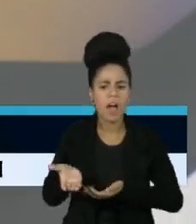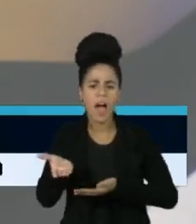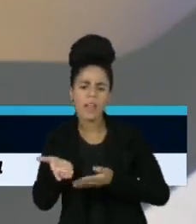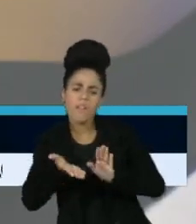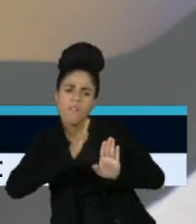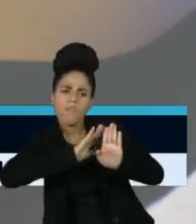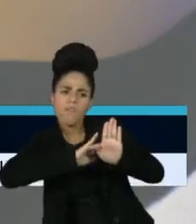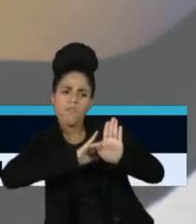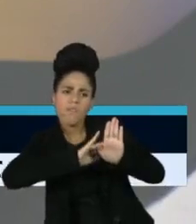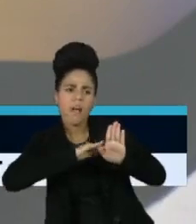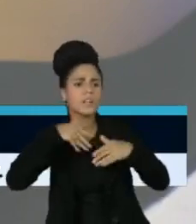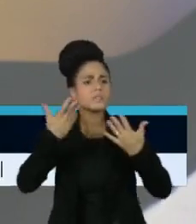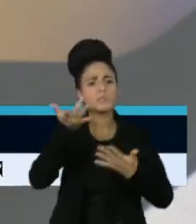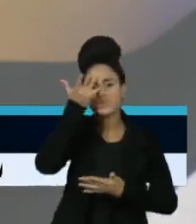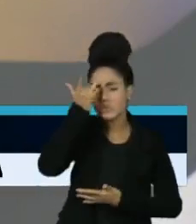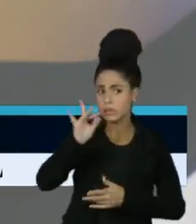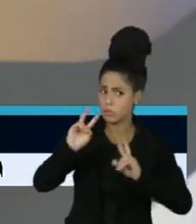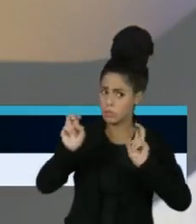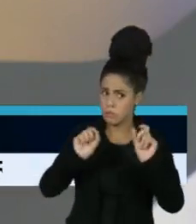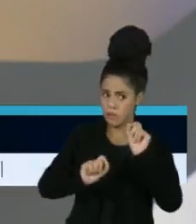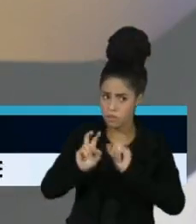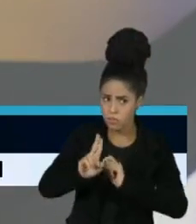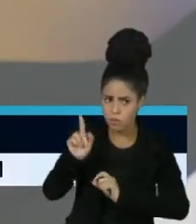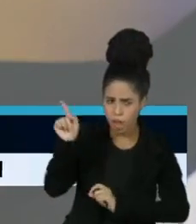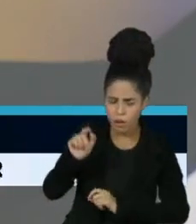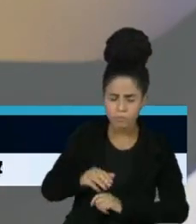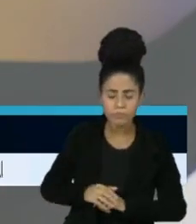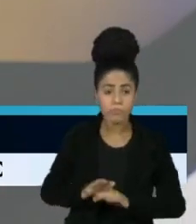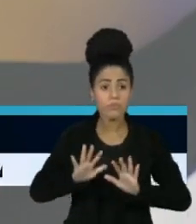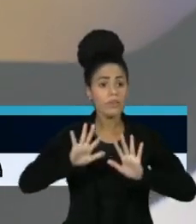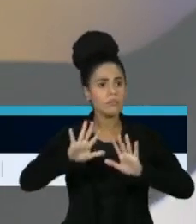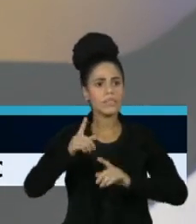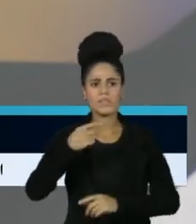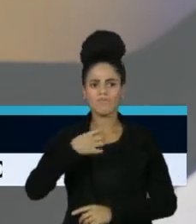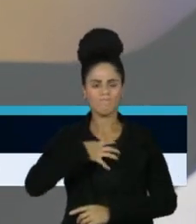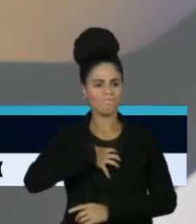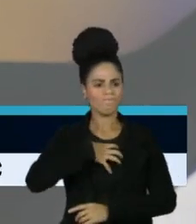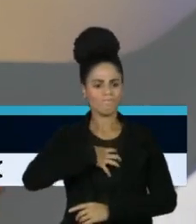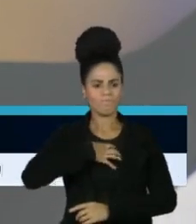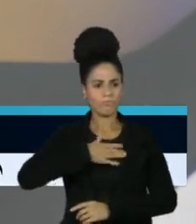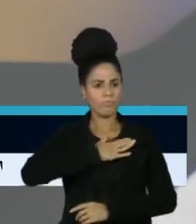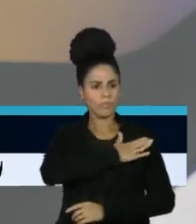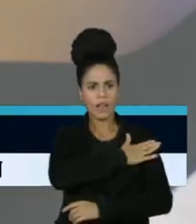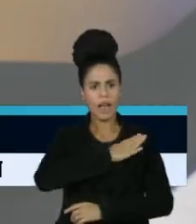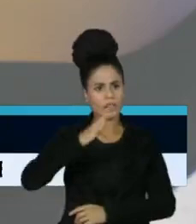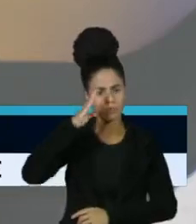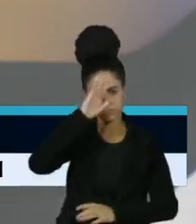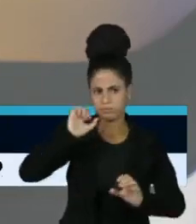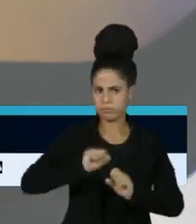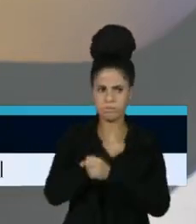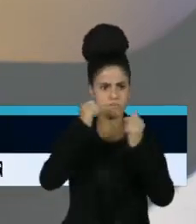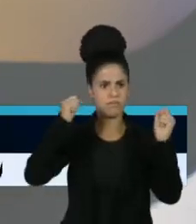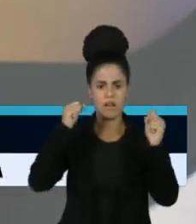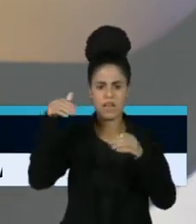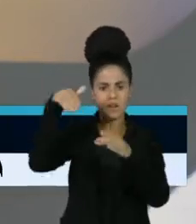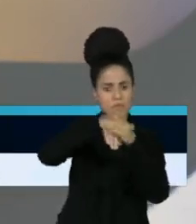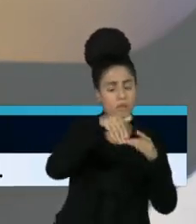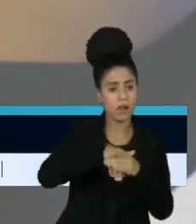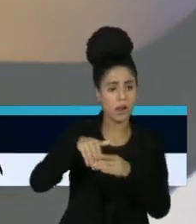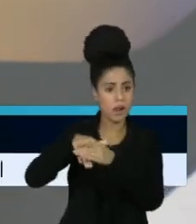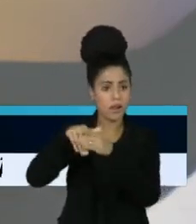sei qual foi o termo que ele usou, mas a prejudicar o processo normal de eleições, né?